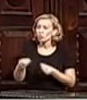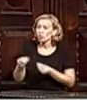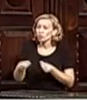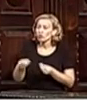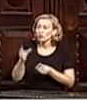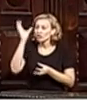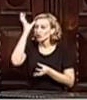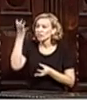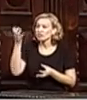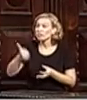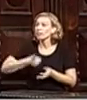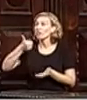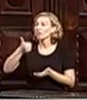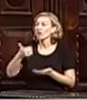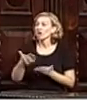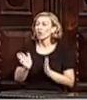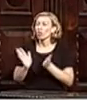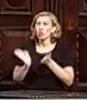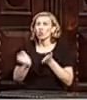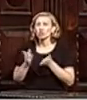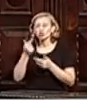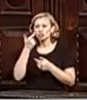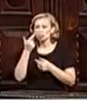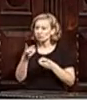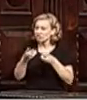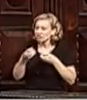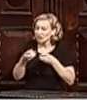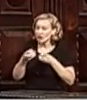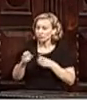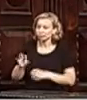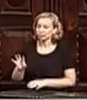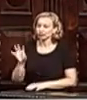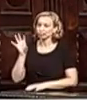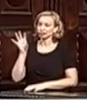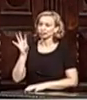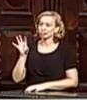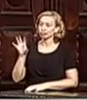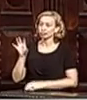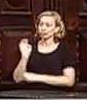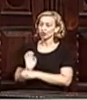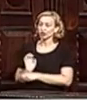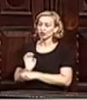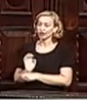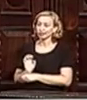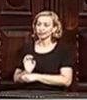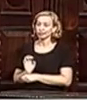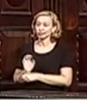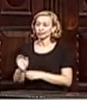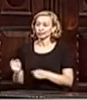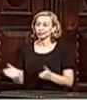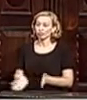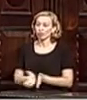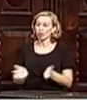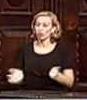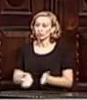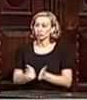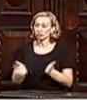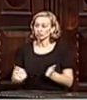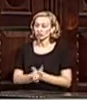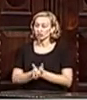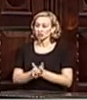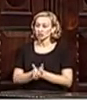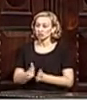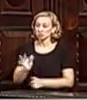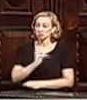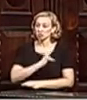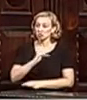O que nós temos hoje é um estado que está falido, suas forças policiais sem capacidade operacional